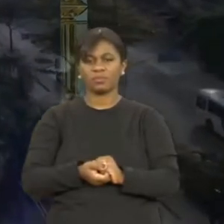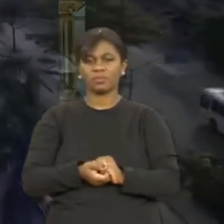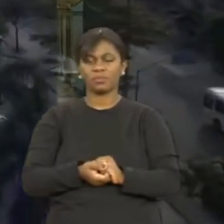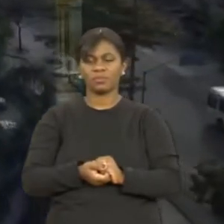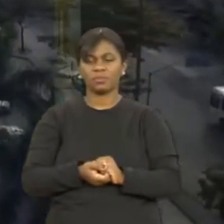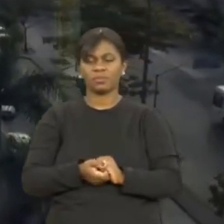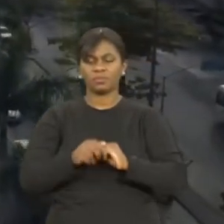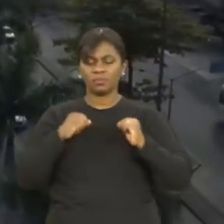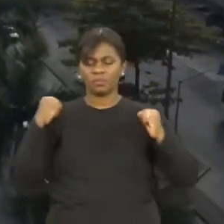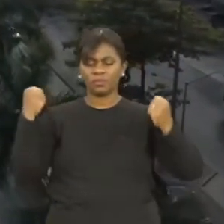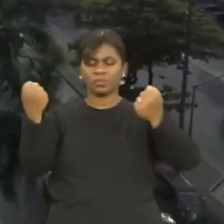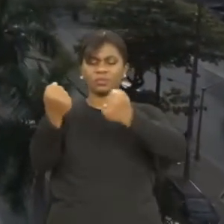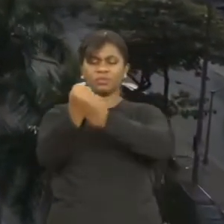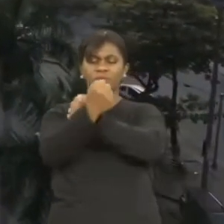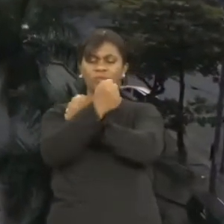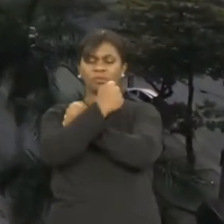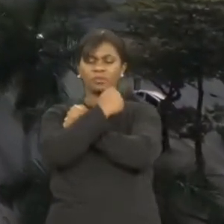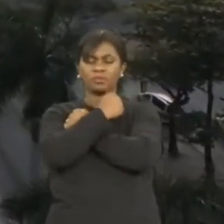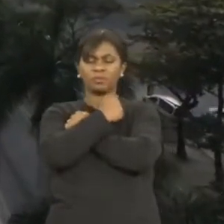envolvido por Ele.